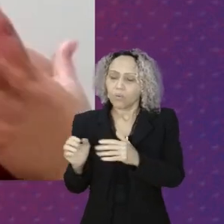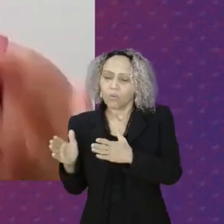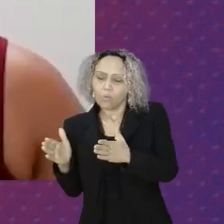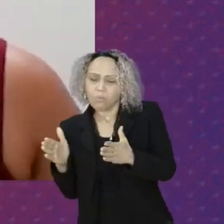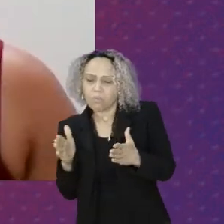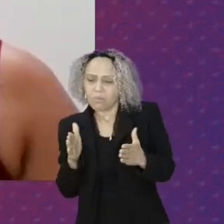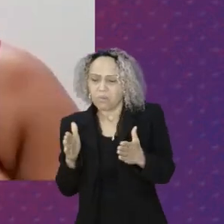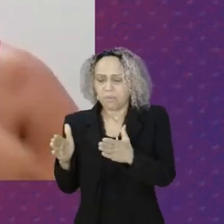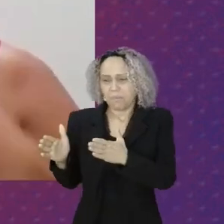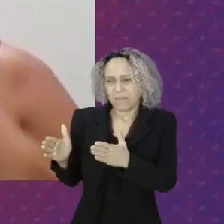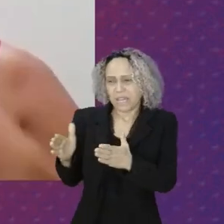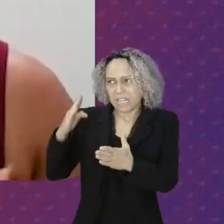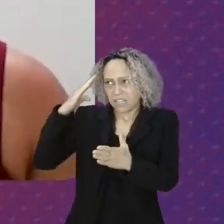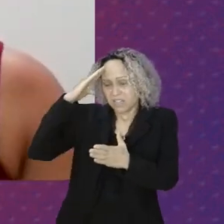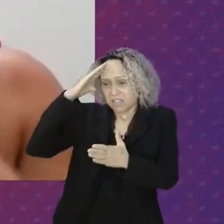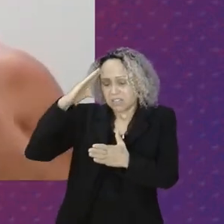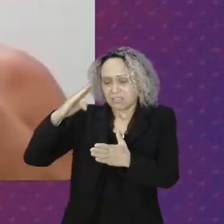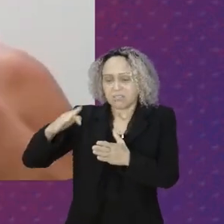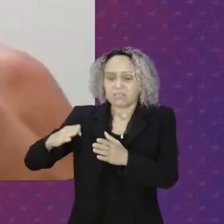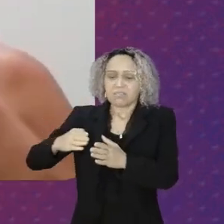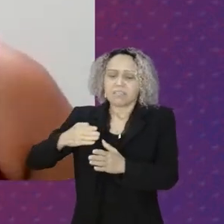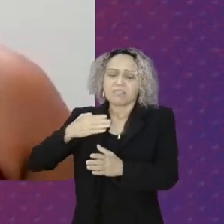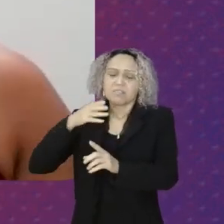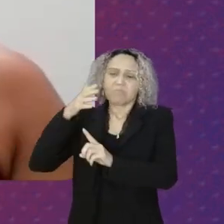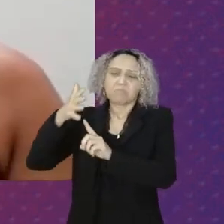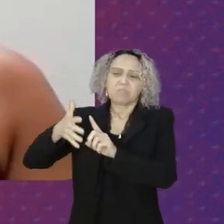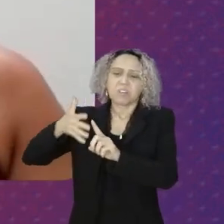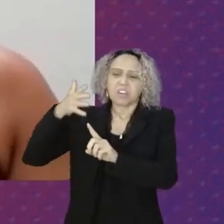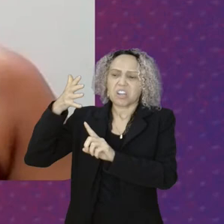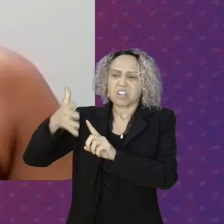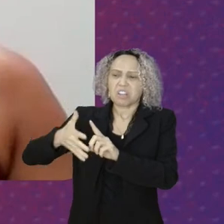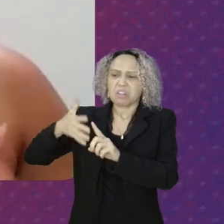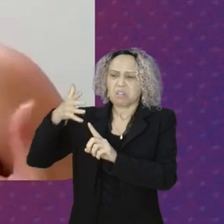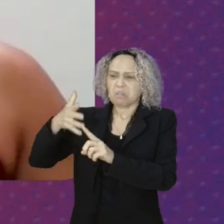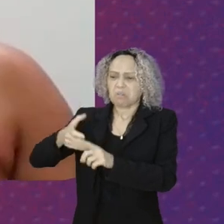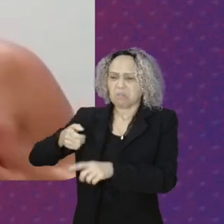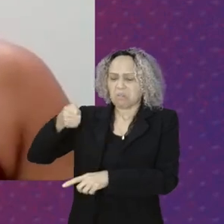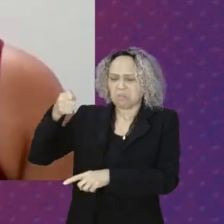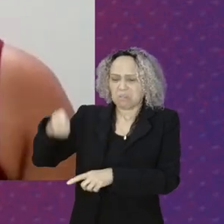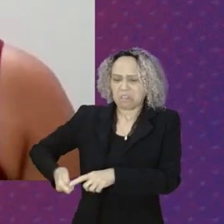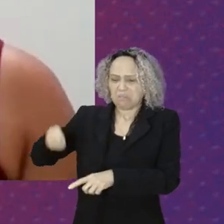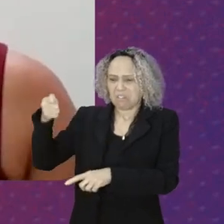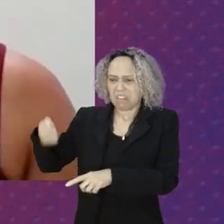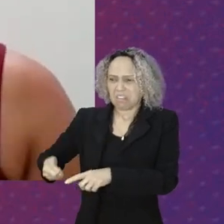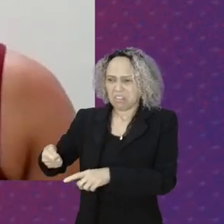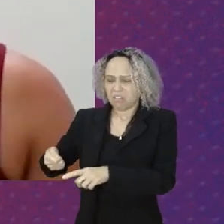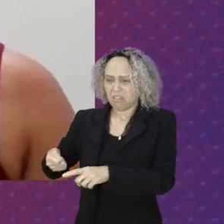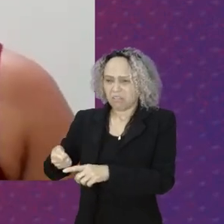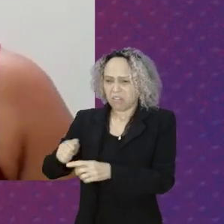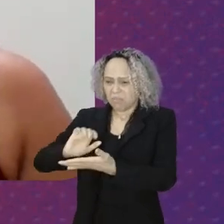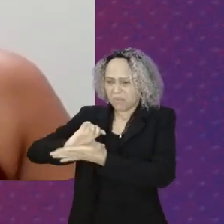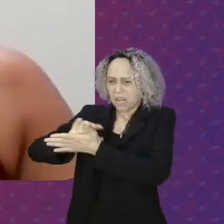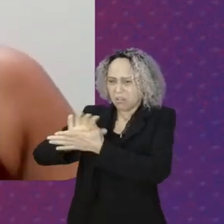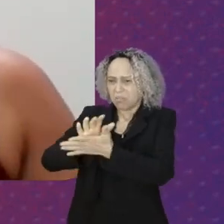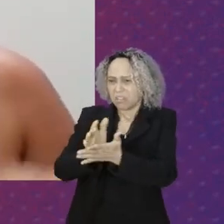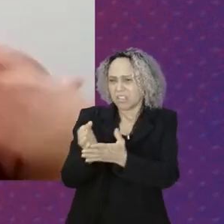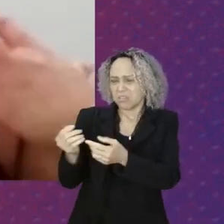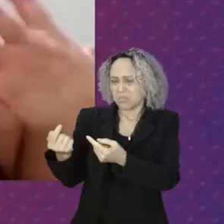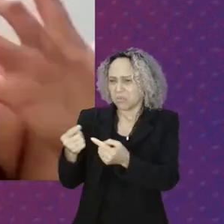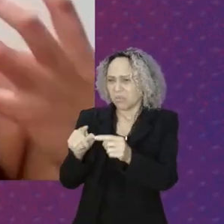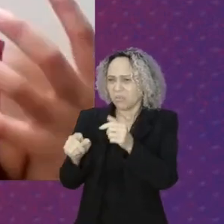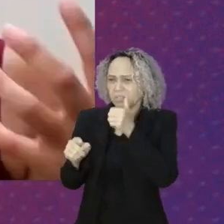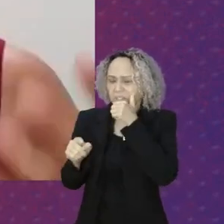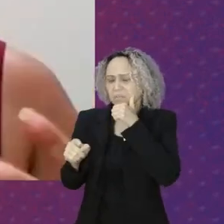discurso conservador, ultraconservador, misógino, que vem crescendo na sociedade como um todo e que